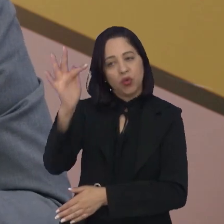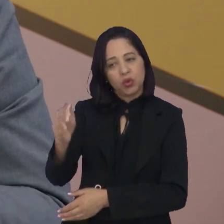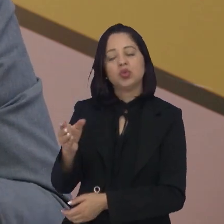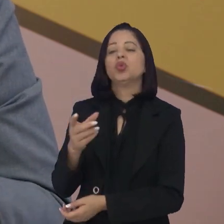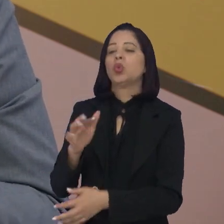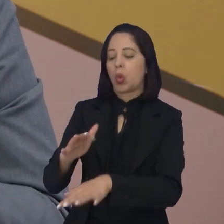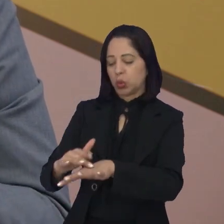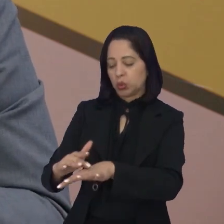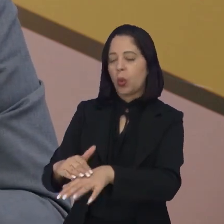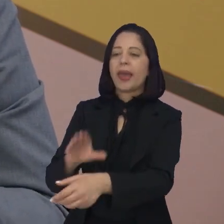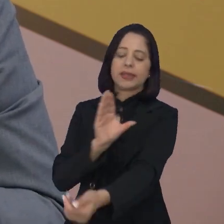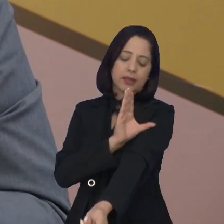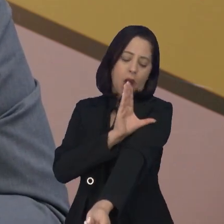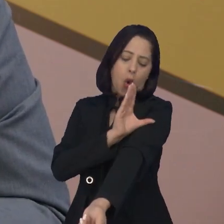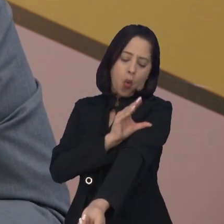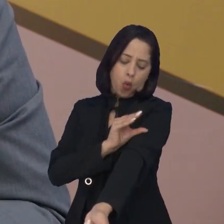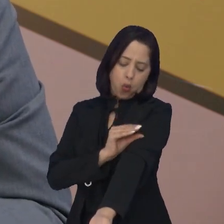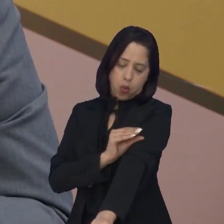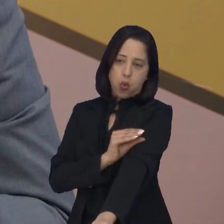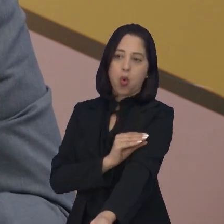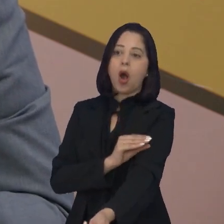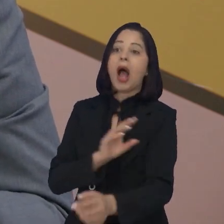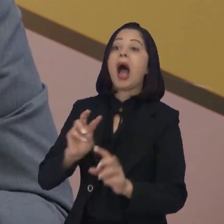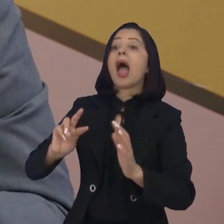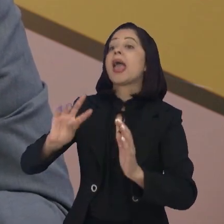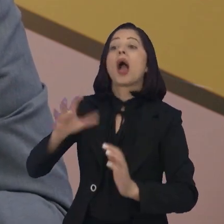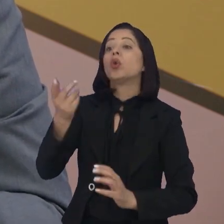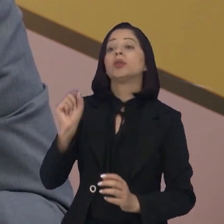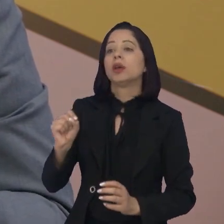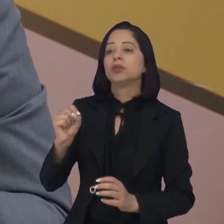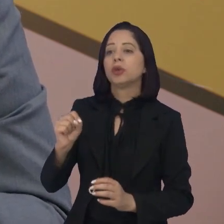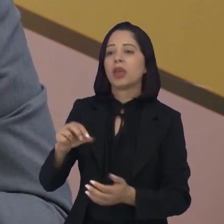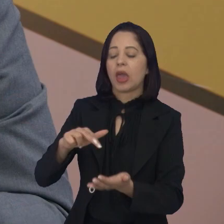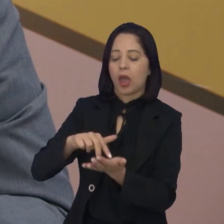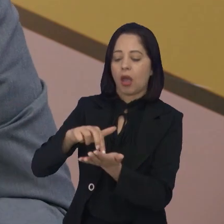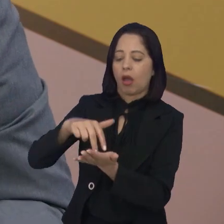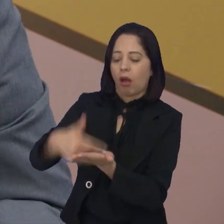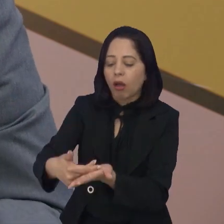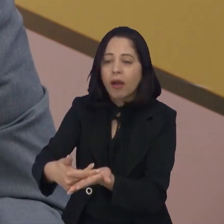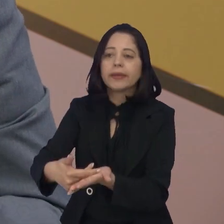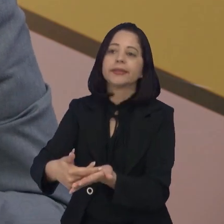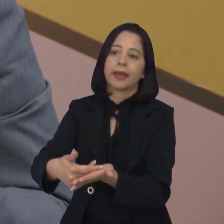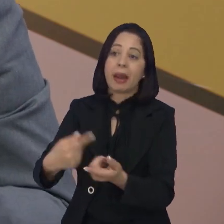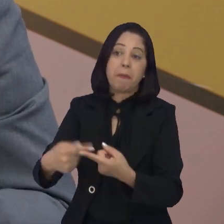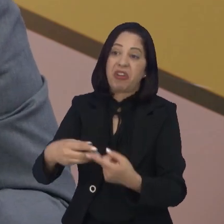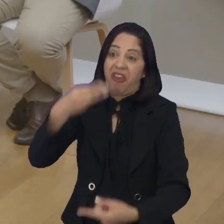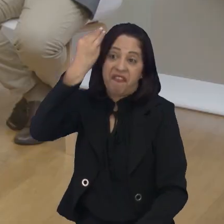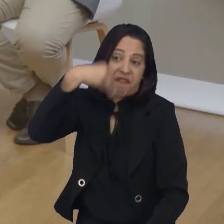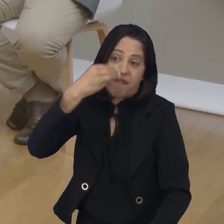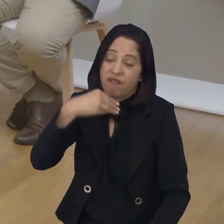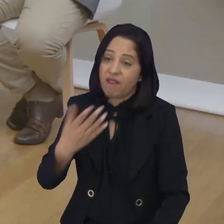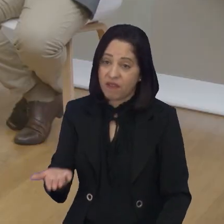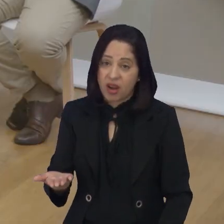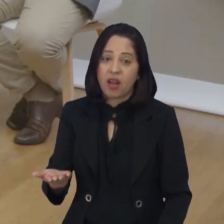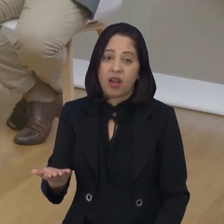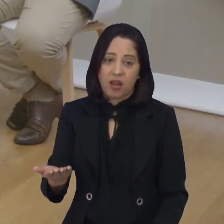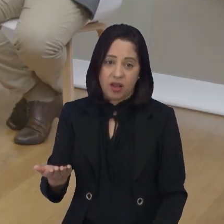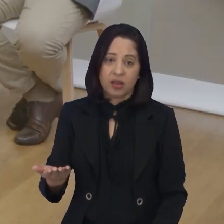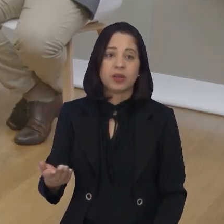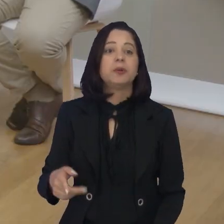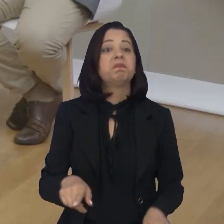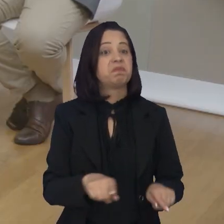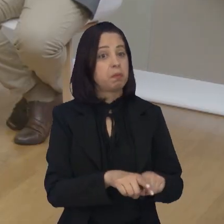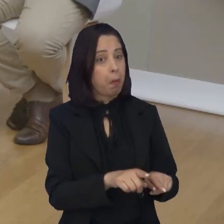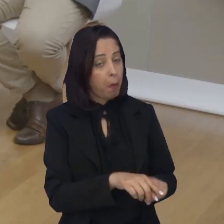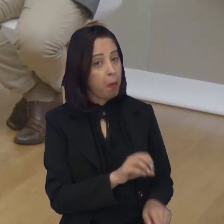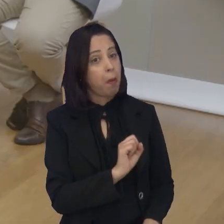sarcopenia. Que, claro, que aumenta risco de queda, e aumenta risco de queda, diminui mobilidade. Força, né? Está muito relacionado